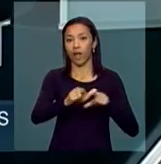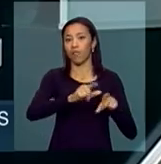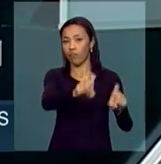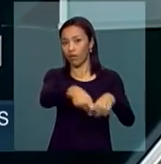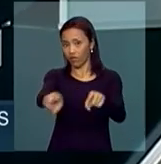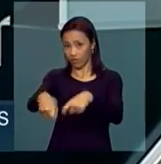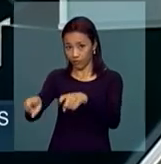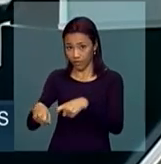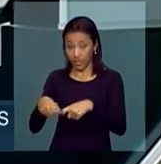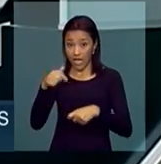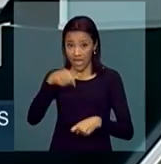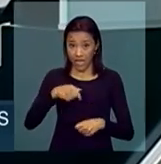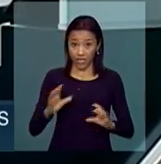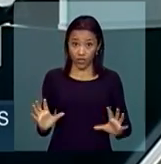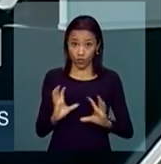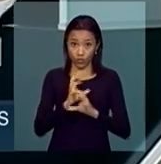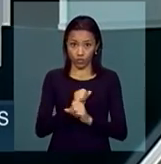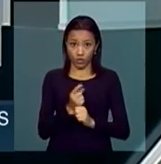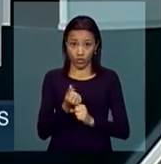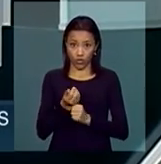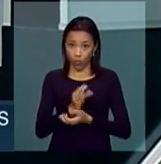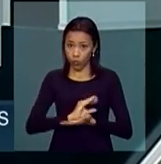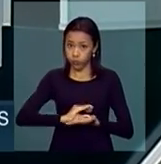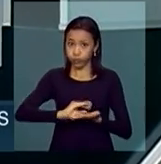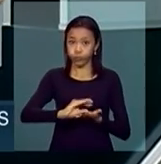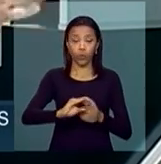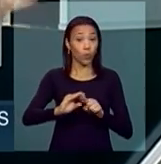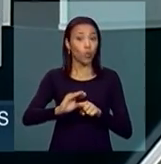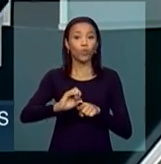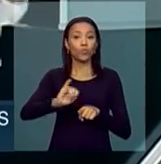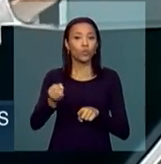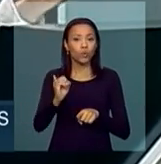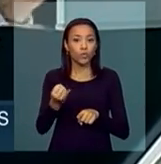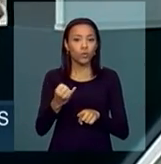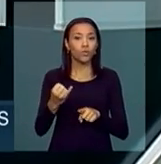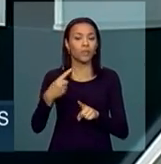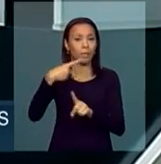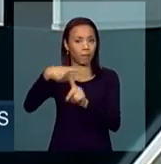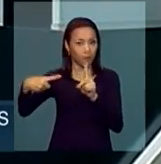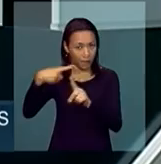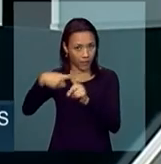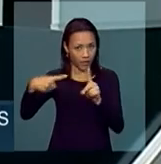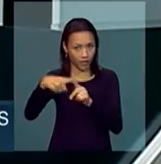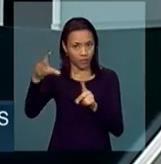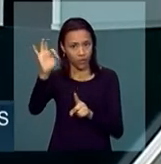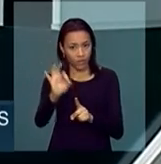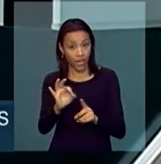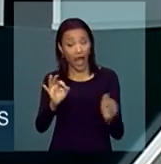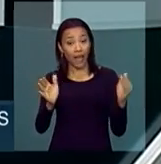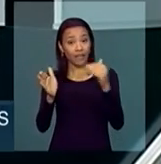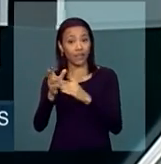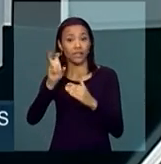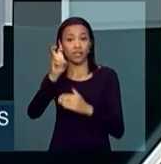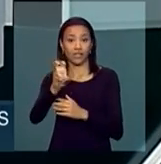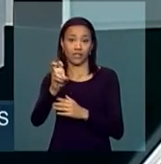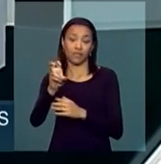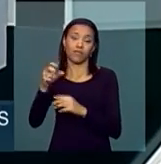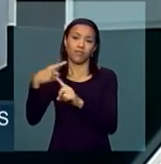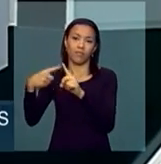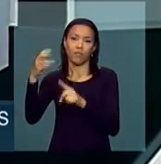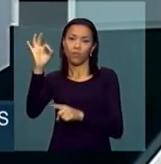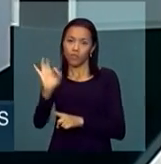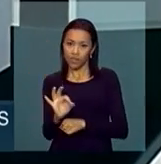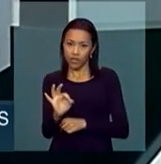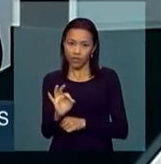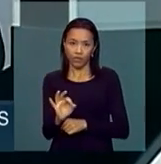de recursos, está falando de recursos cujas taxas de juros variam de 0,5% até 5,5%. Nada mais